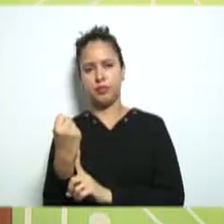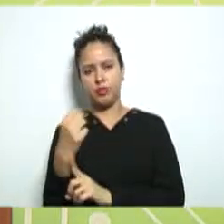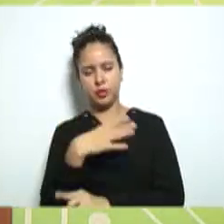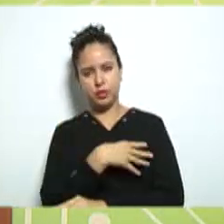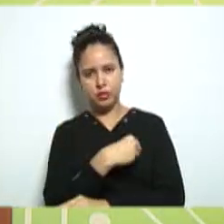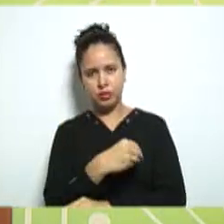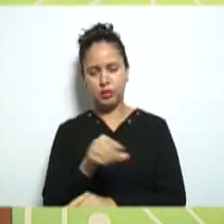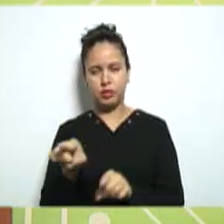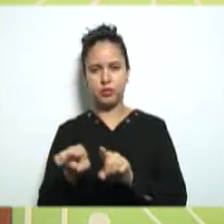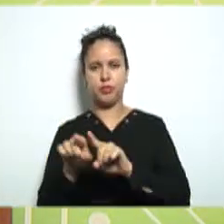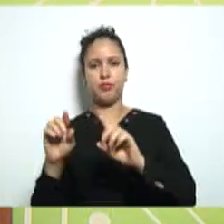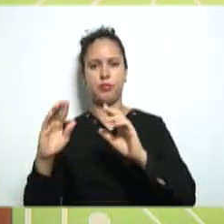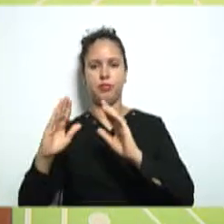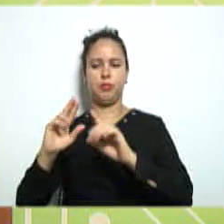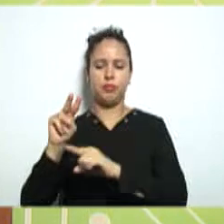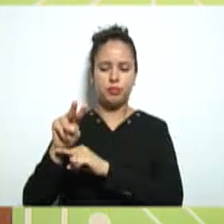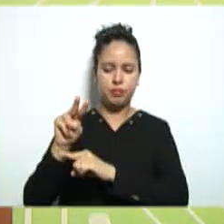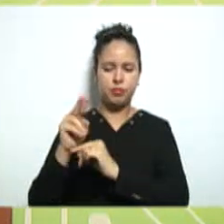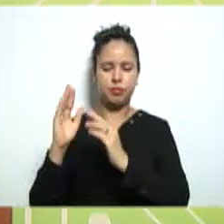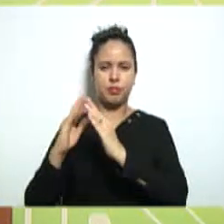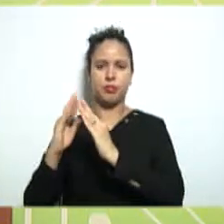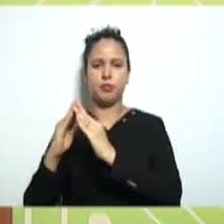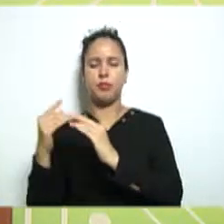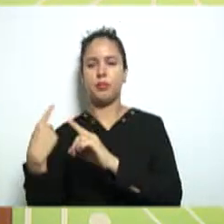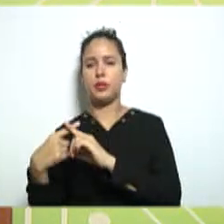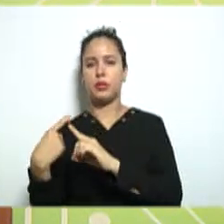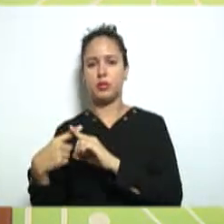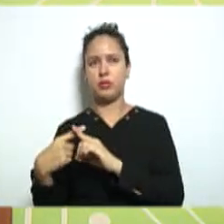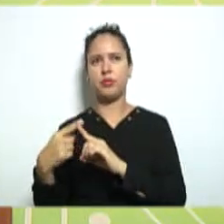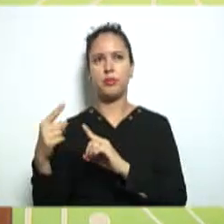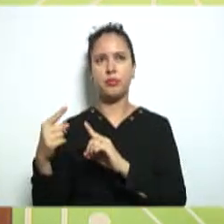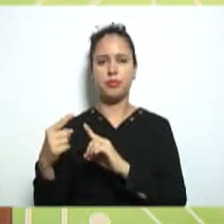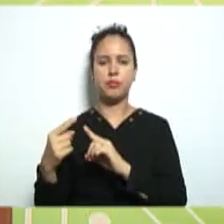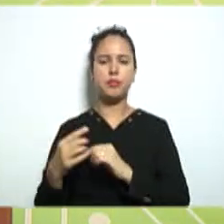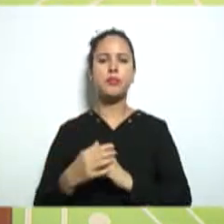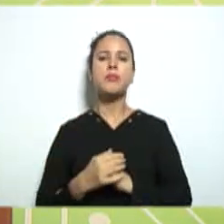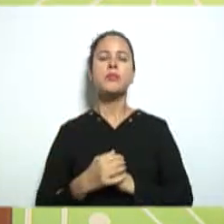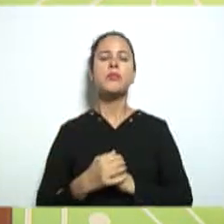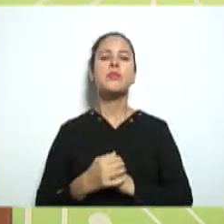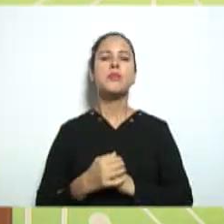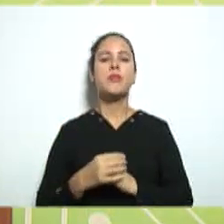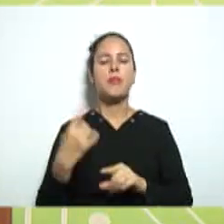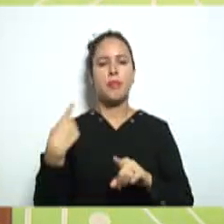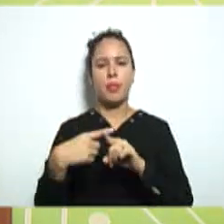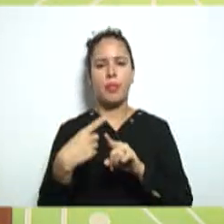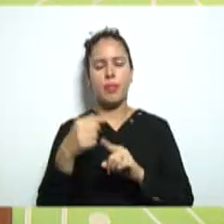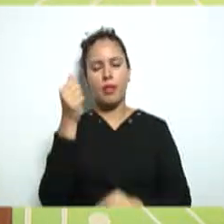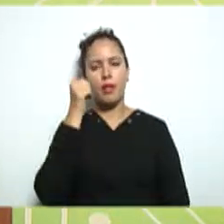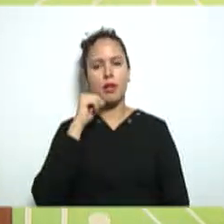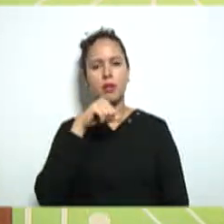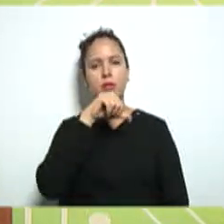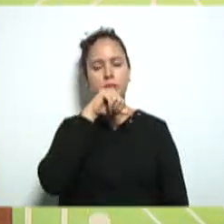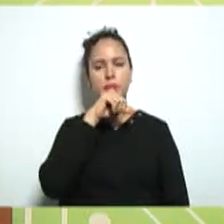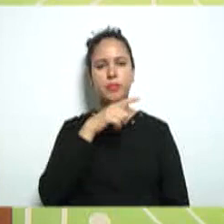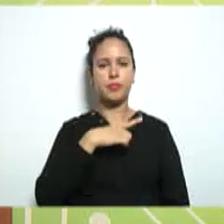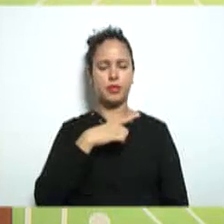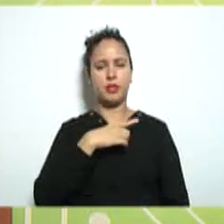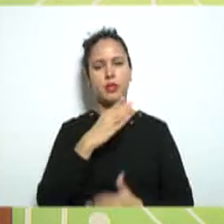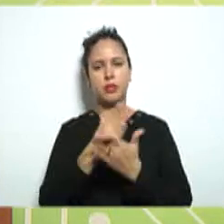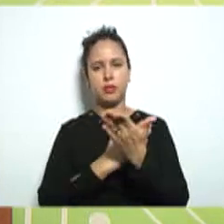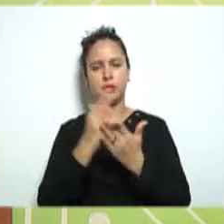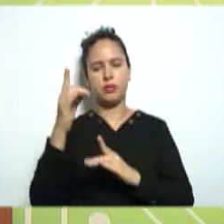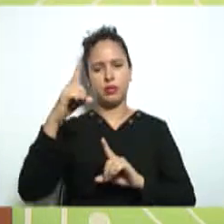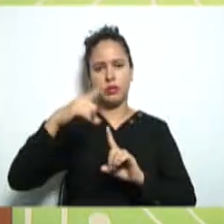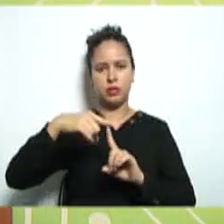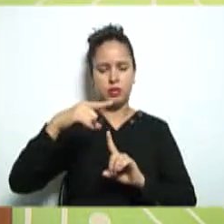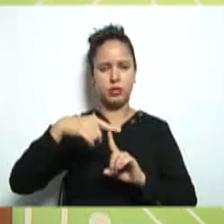casa também é da mulher. Por que social, professora? Porque a mãe, ela tem alguns tipos de cuidado